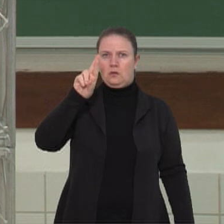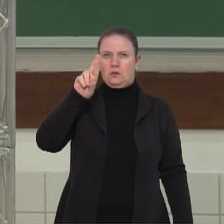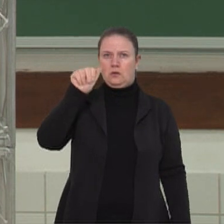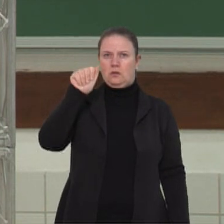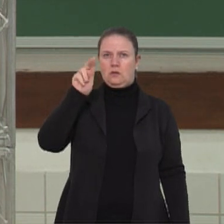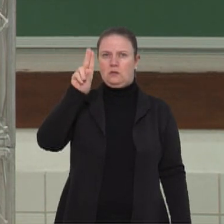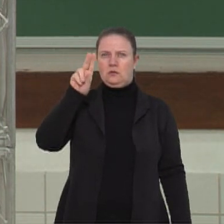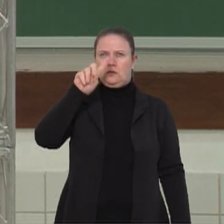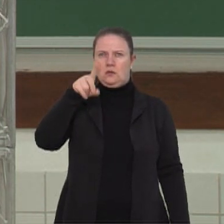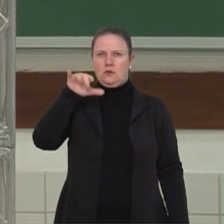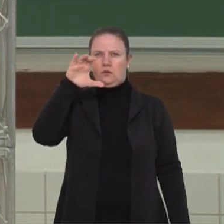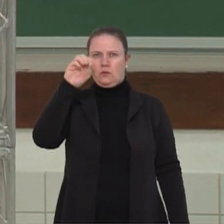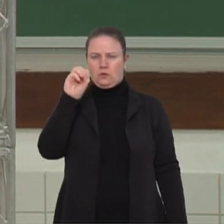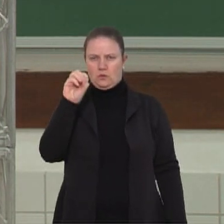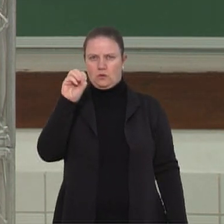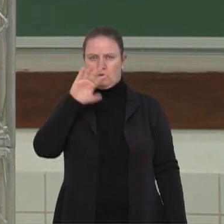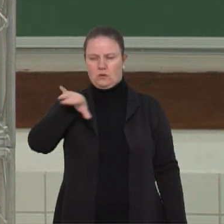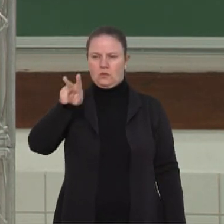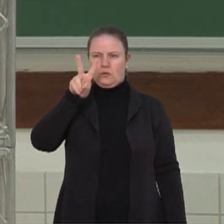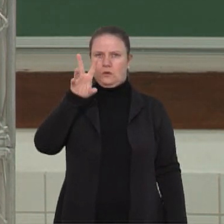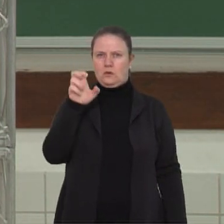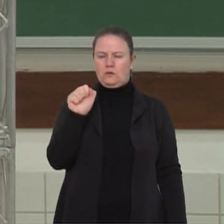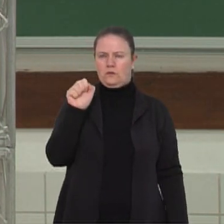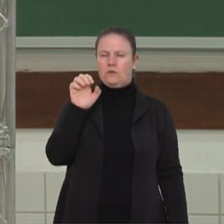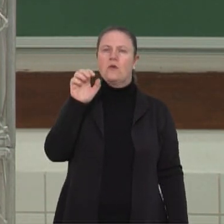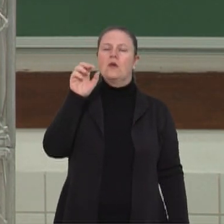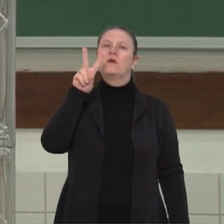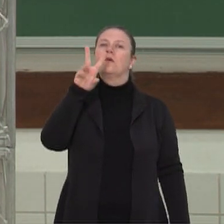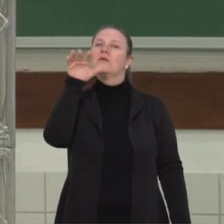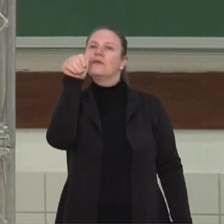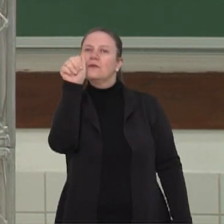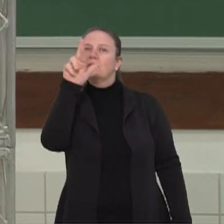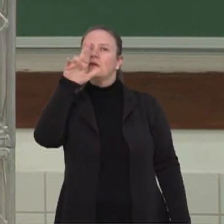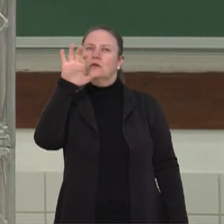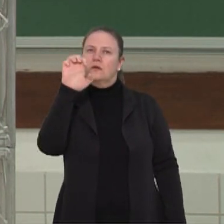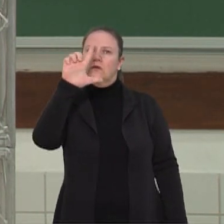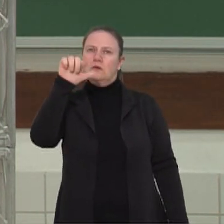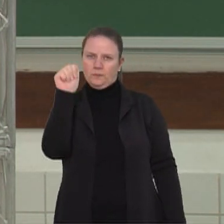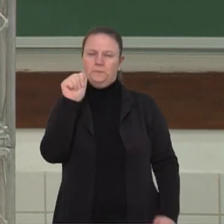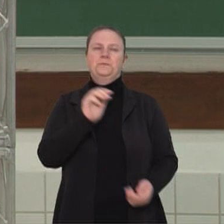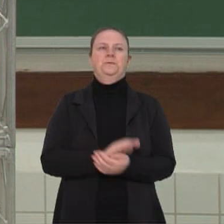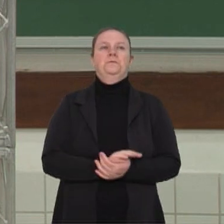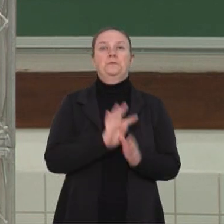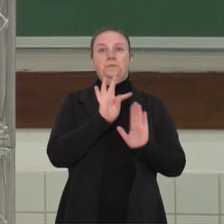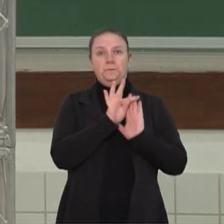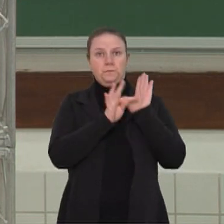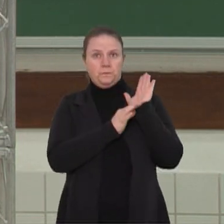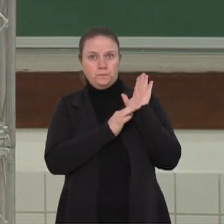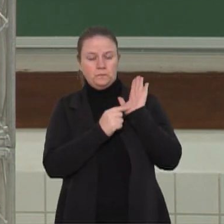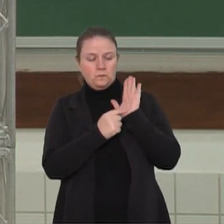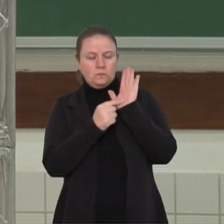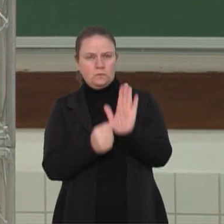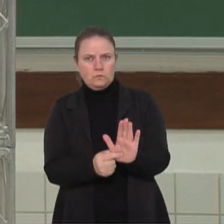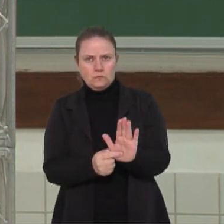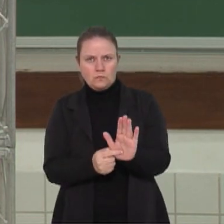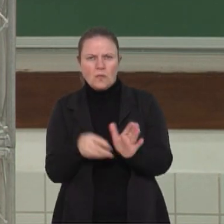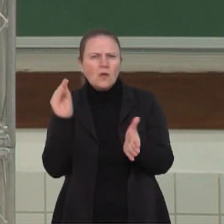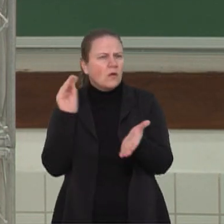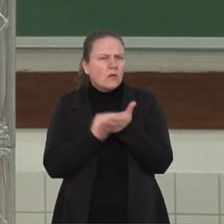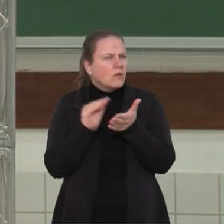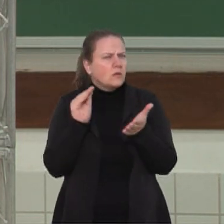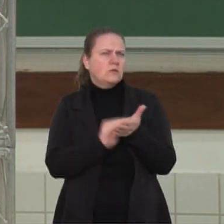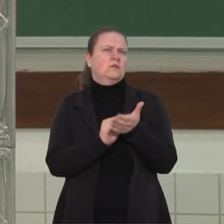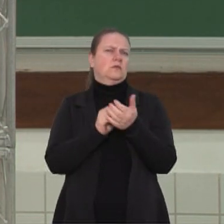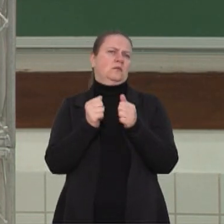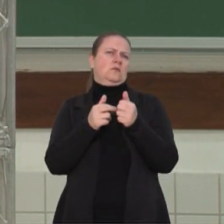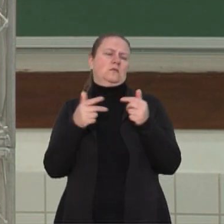meios médicos e jornalísticos. E aí, pessoal, esse texto, mais uma vez, ele não está completo.